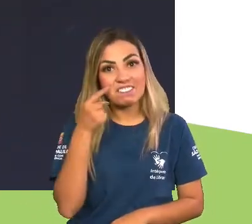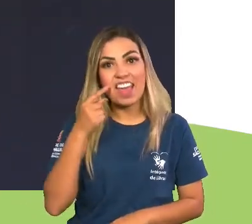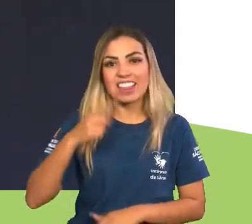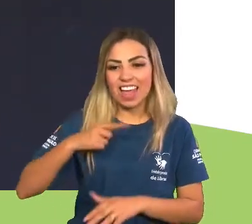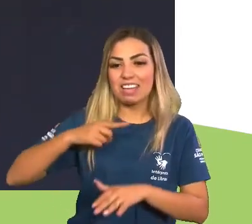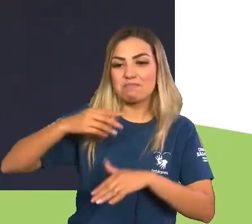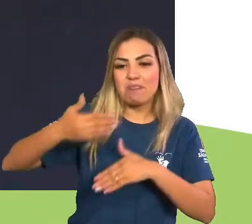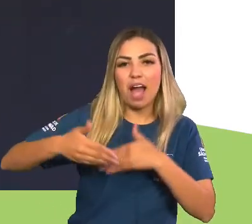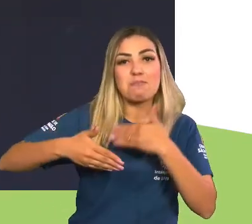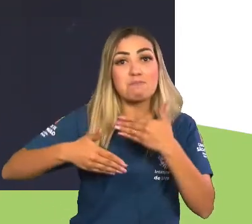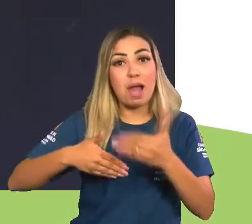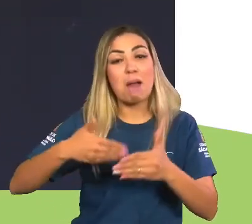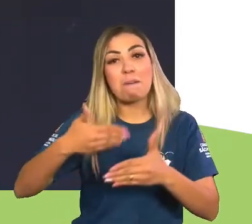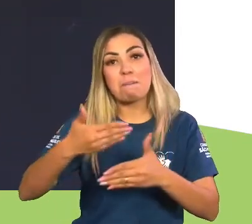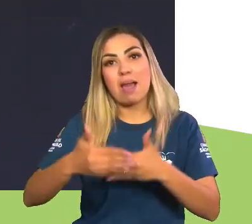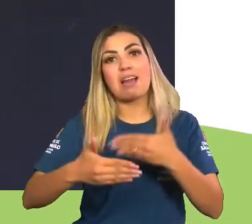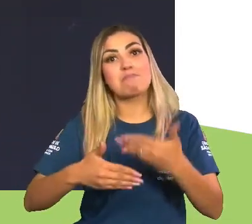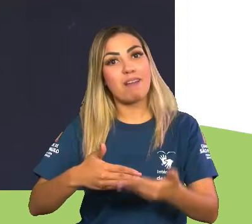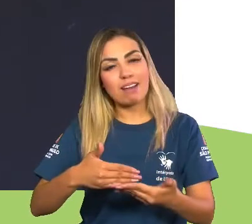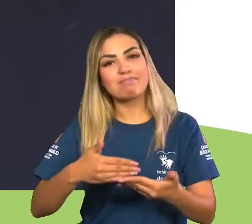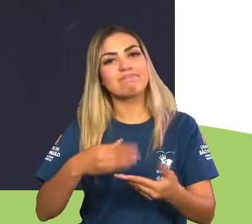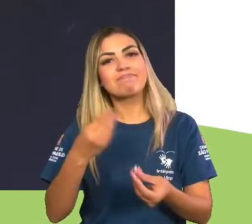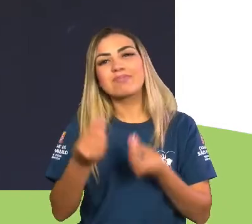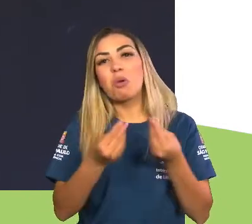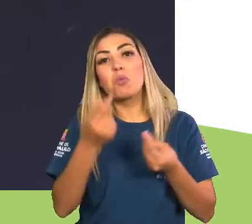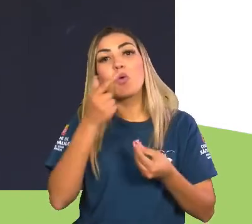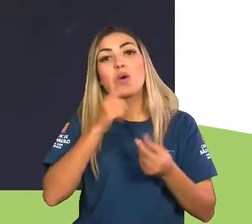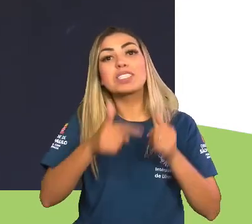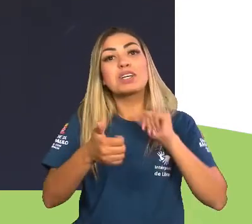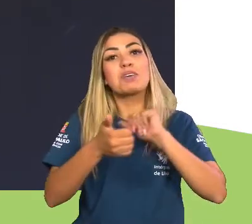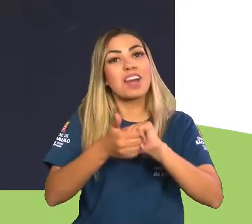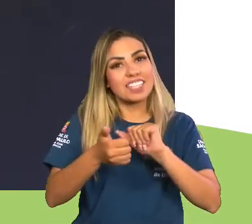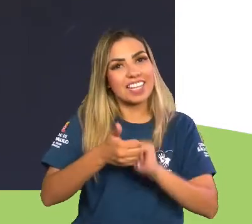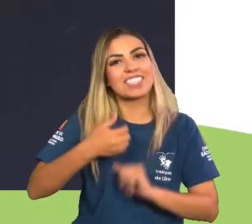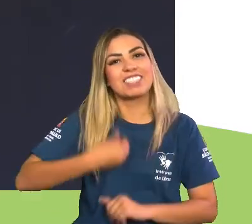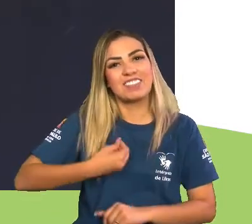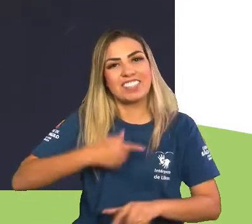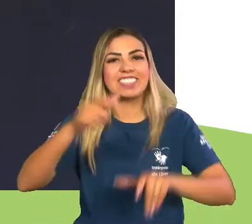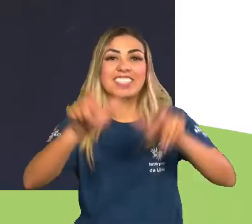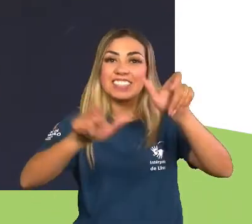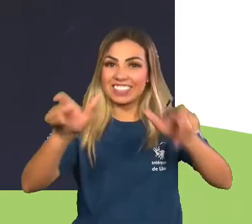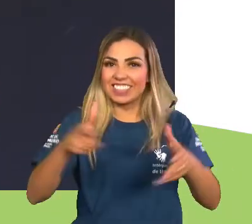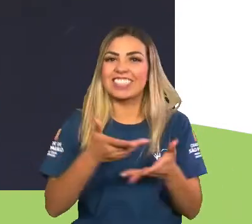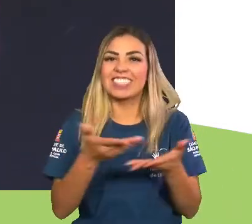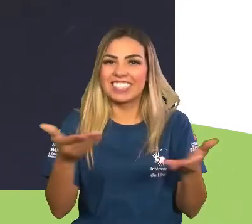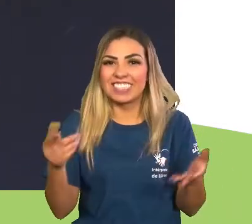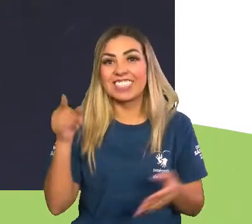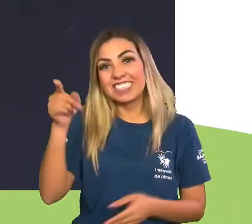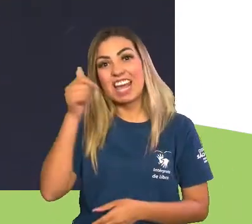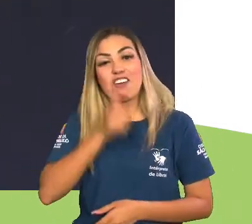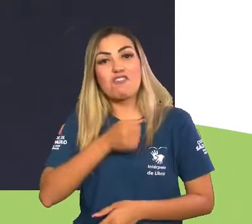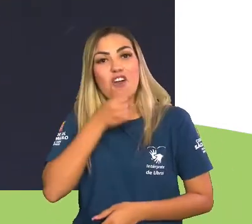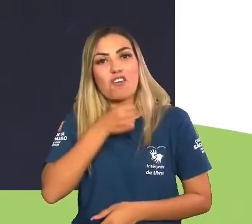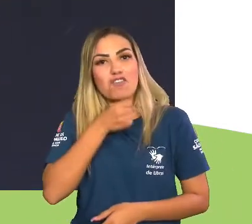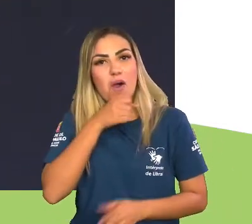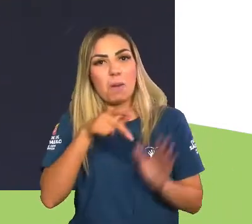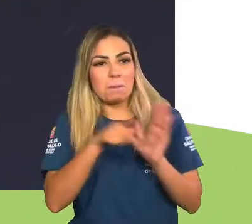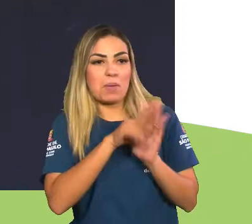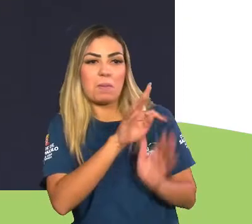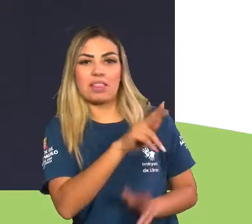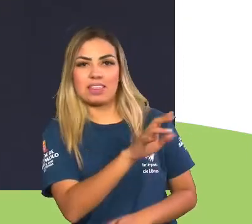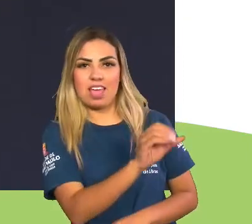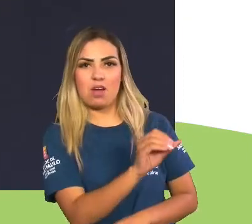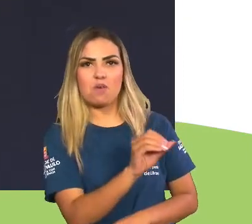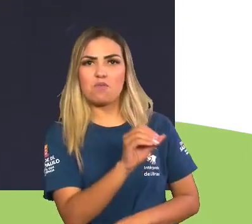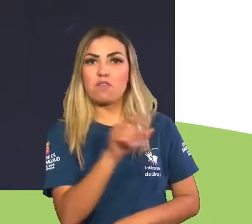dados para que a gente possa proporcionar uma melhor qualidade de vida para essas pessoas. E você, como avó do Theo, eu não estou aqui falando da Débora coreógrafa, estou